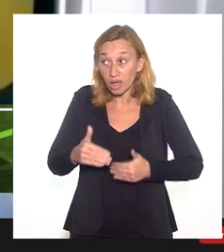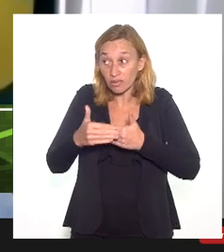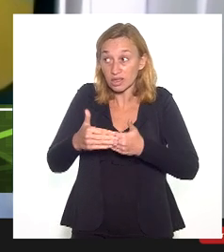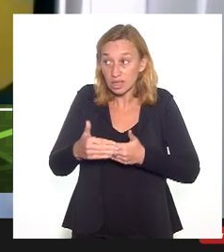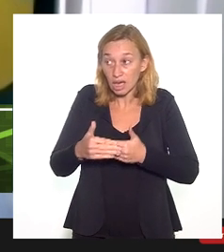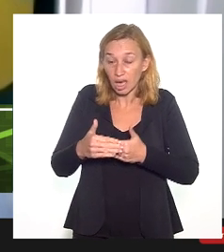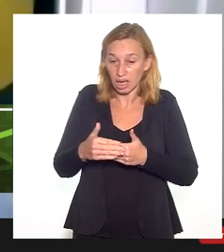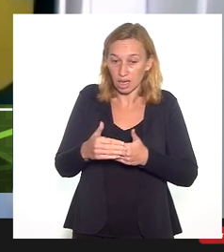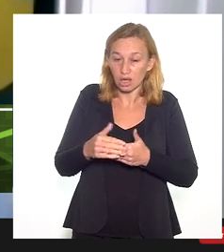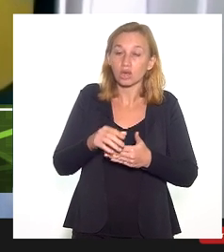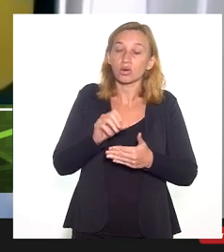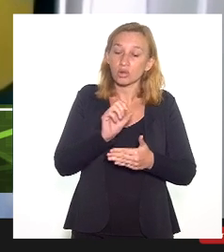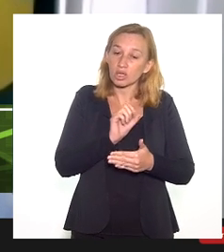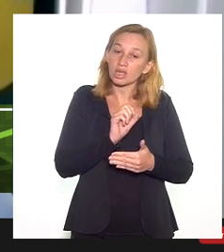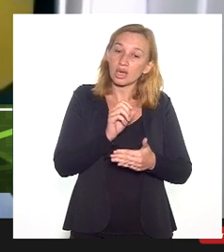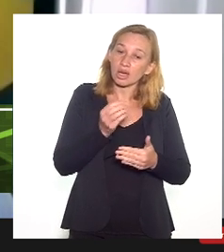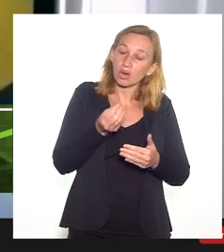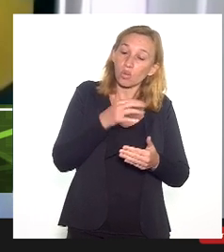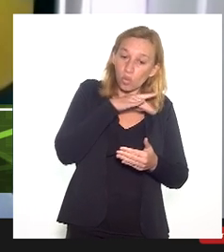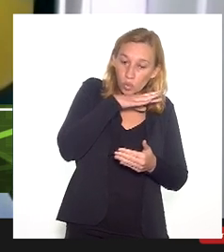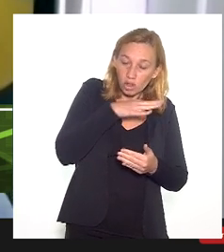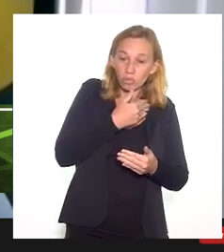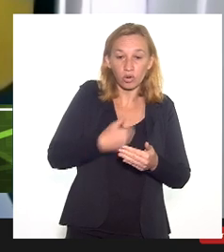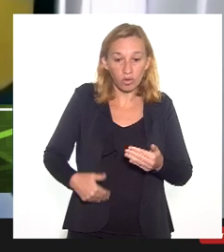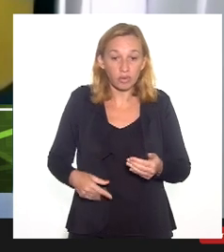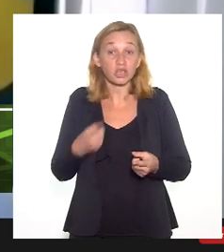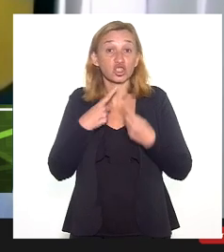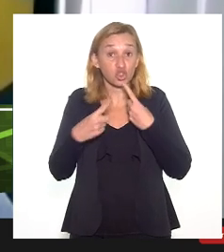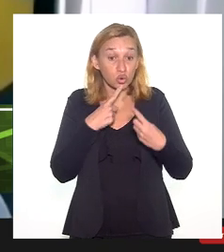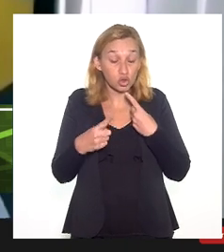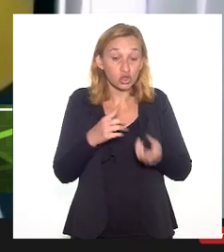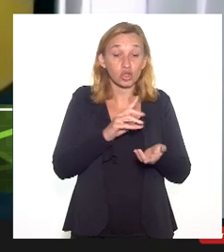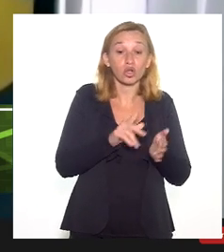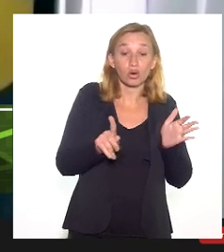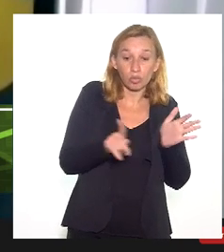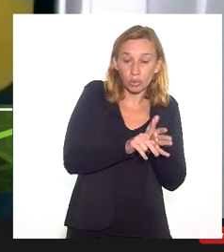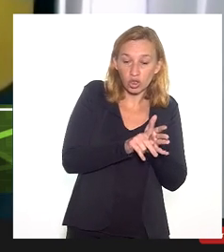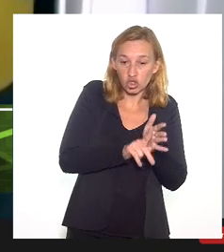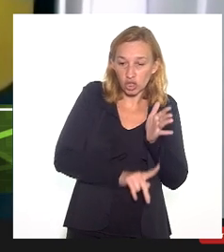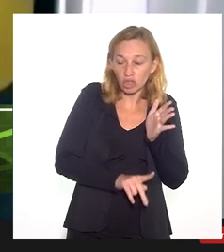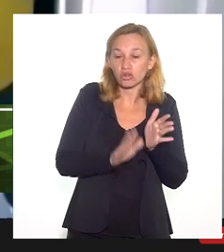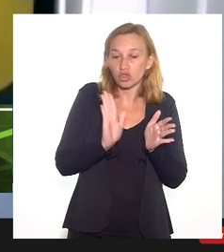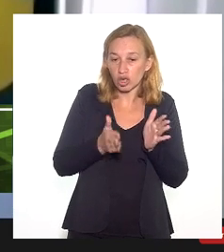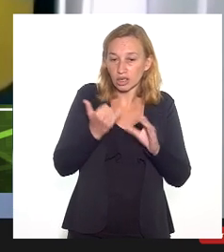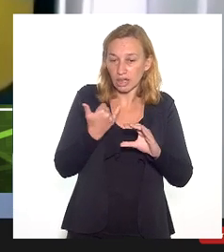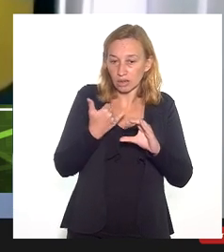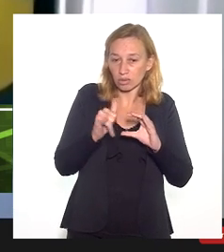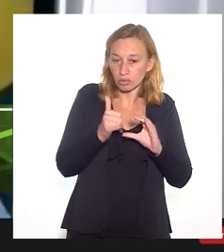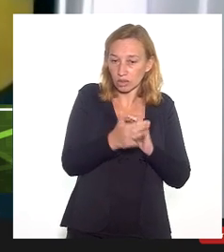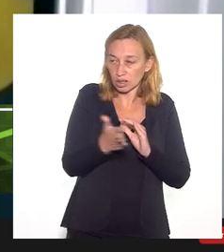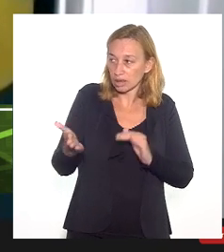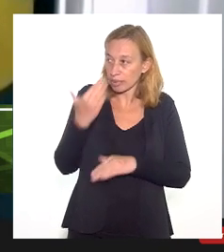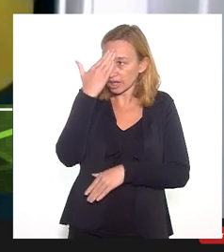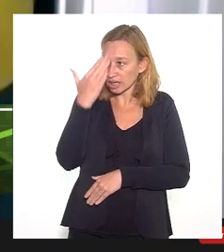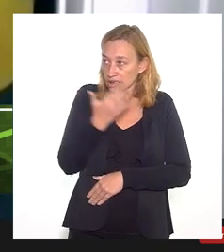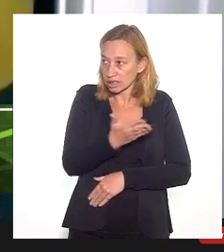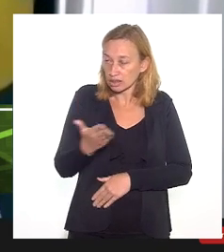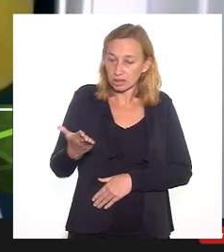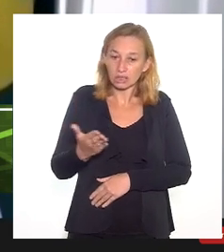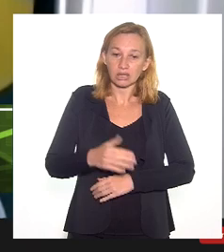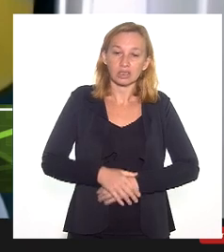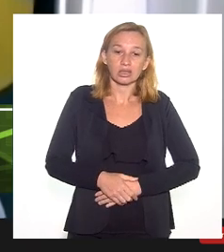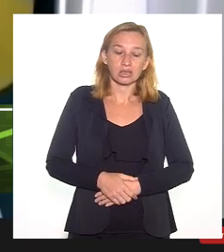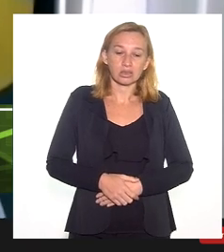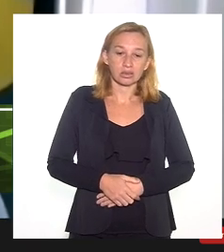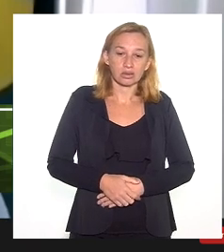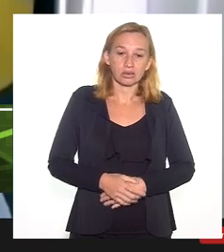eventualmente é problemático para o governo, para a gente discutir. Então, o projeto já está no seu WhatsApp. Agradeço mais uma vez a manifestação de vossa senhoria,